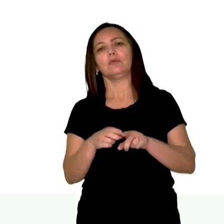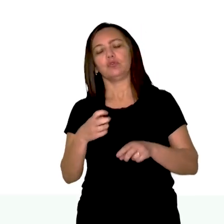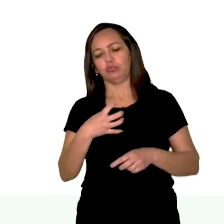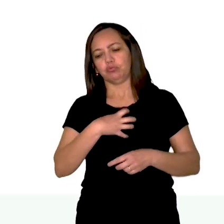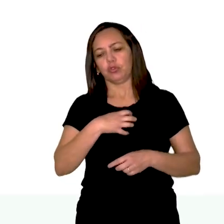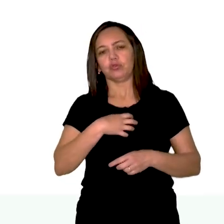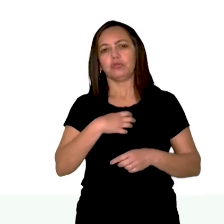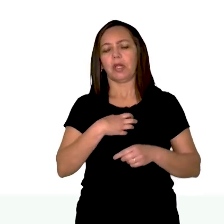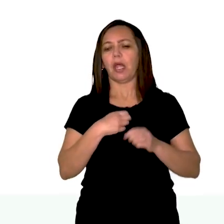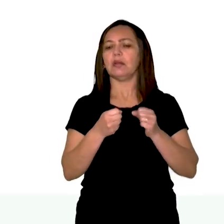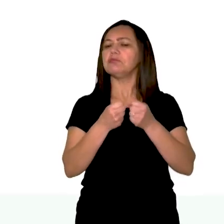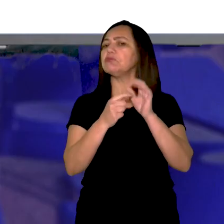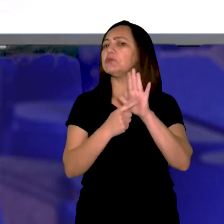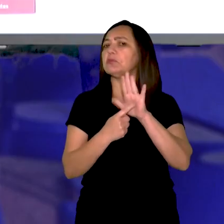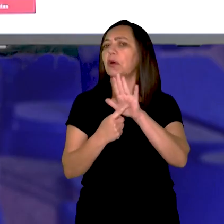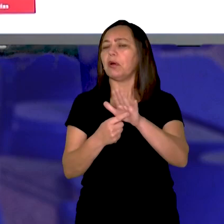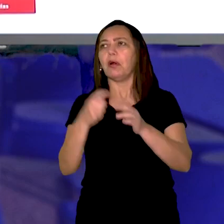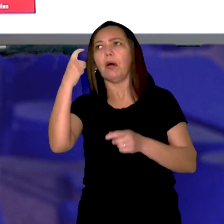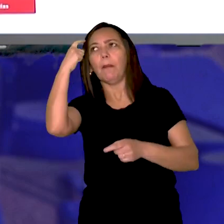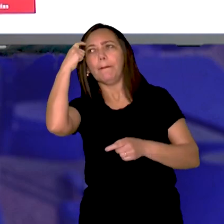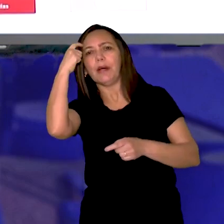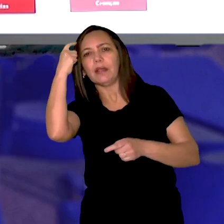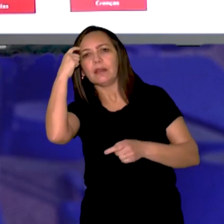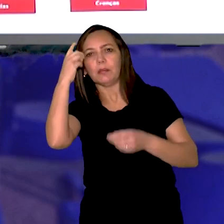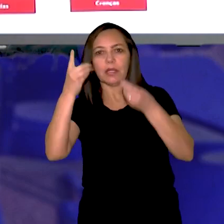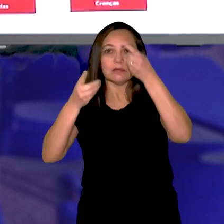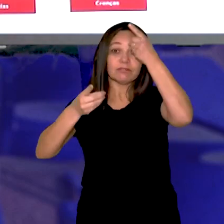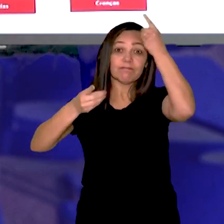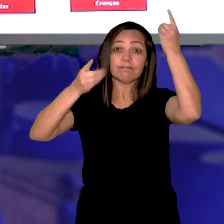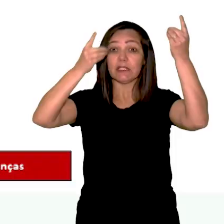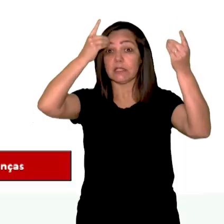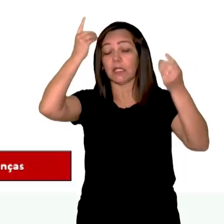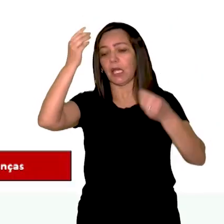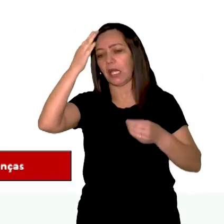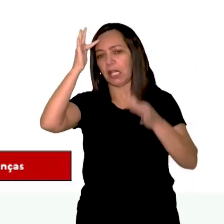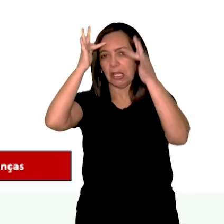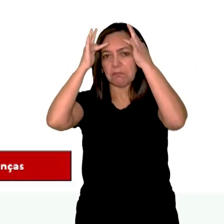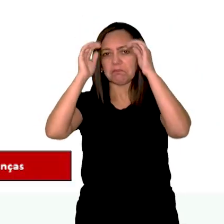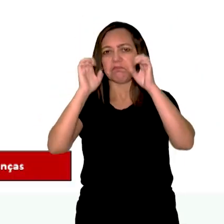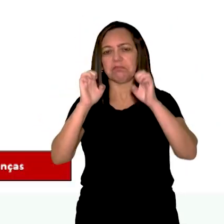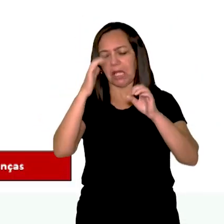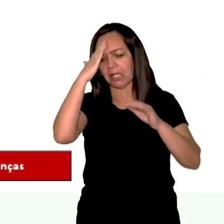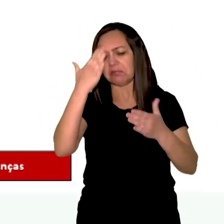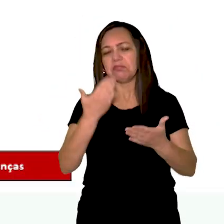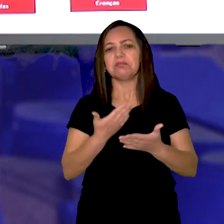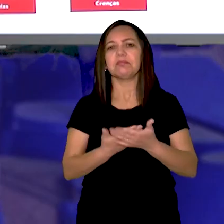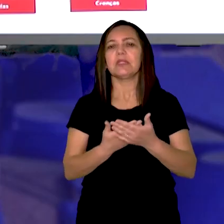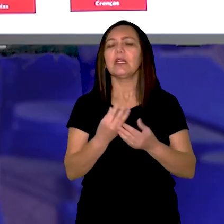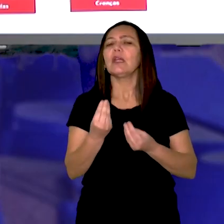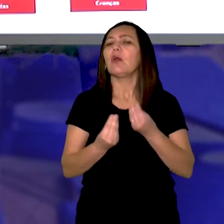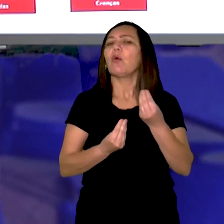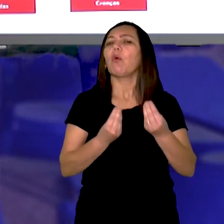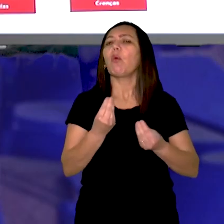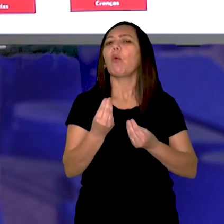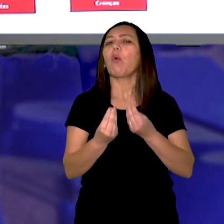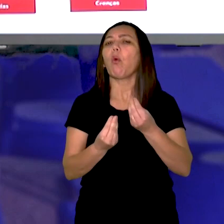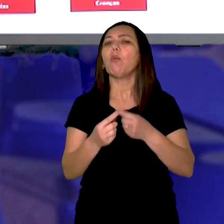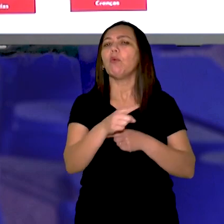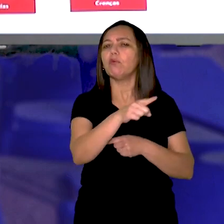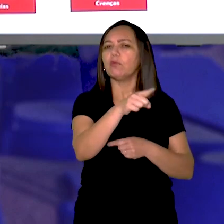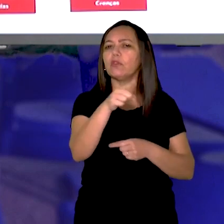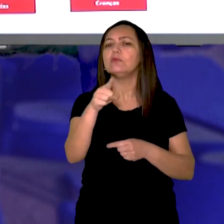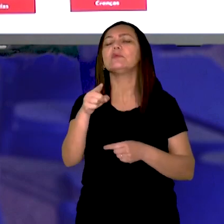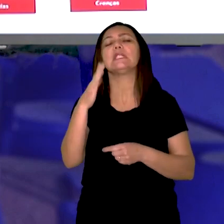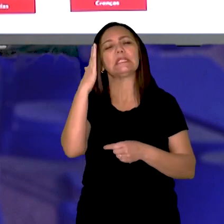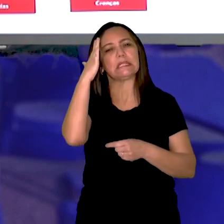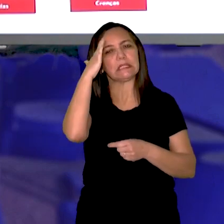de expressar pensamentos, ideias e crenças. Então, como você com certeza